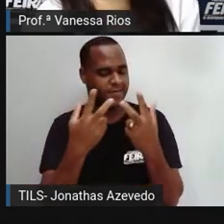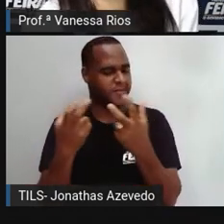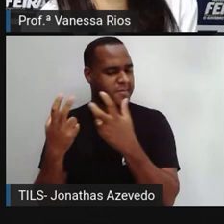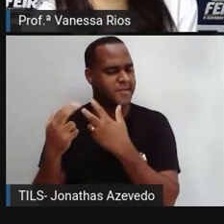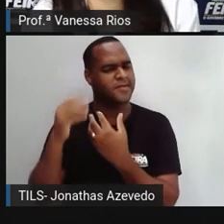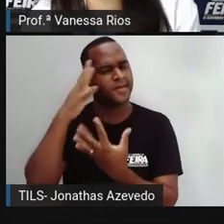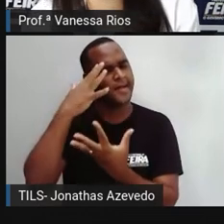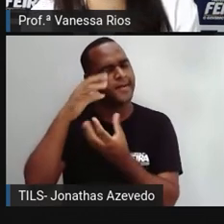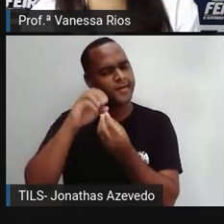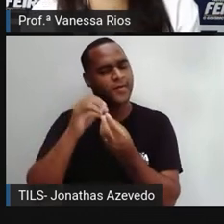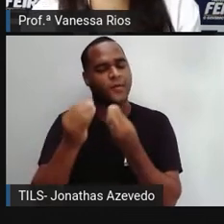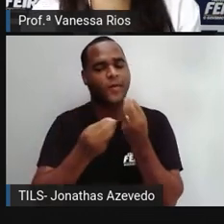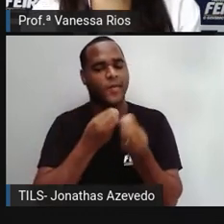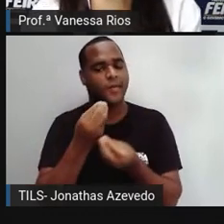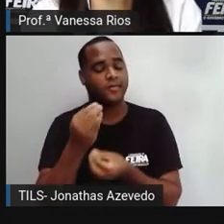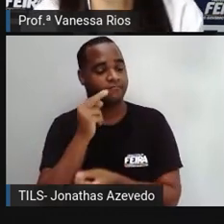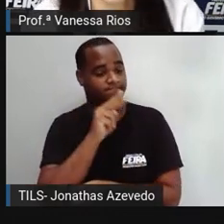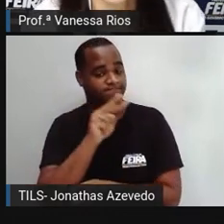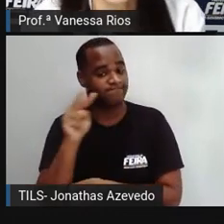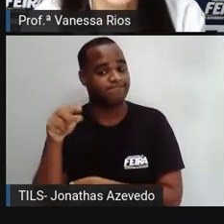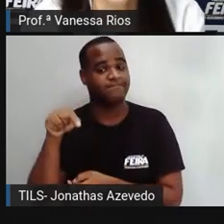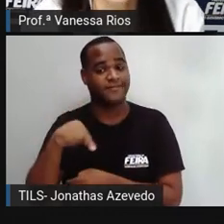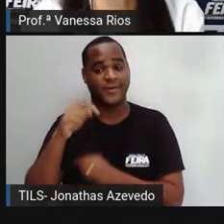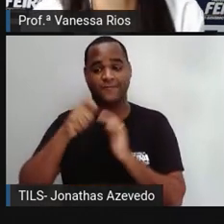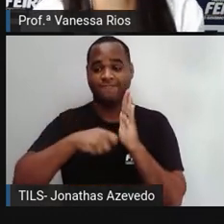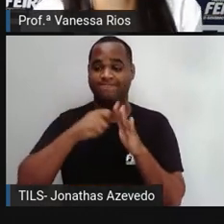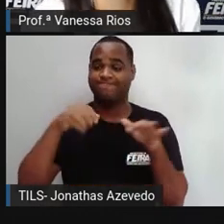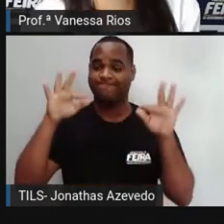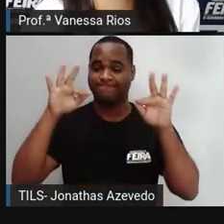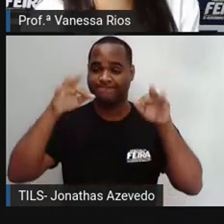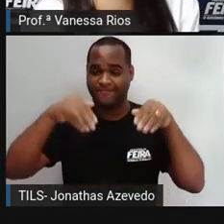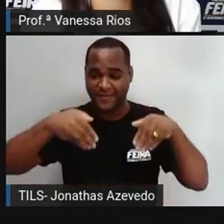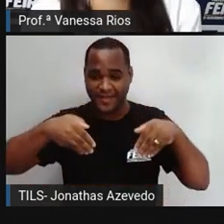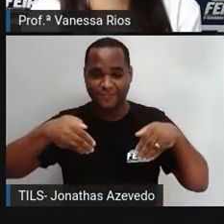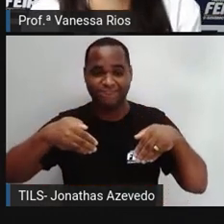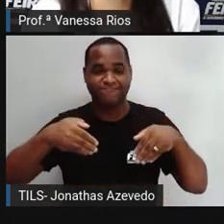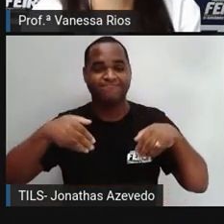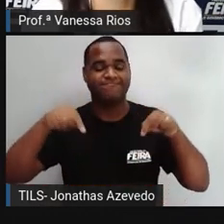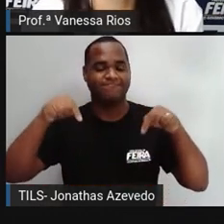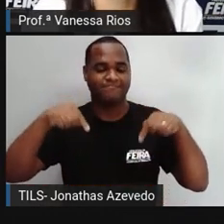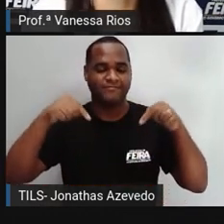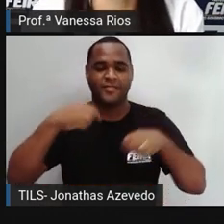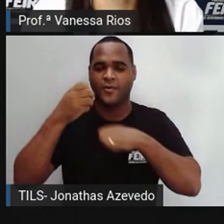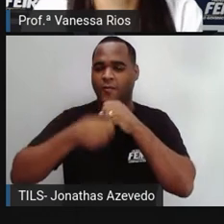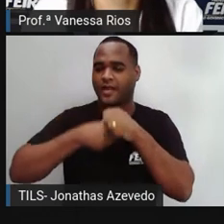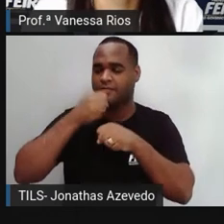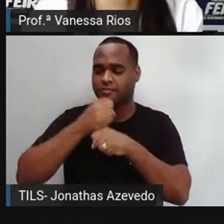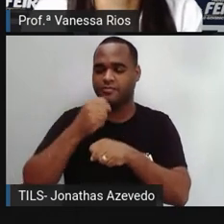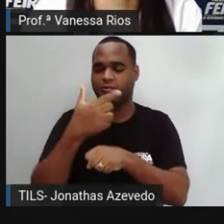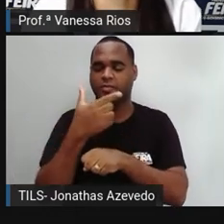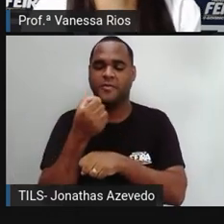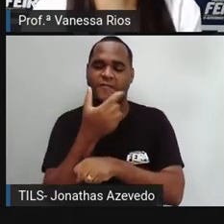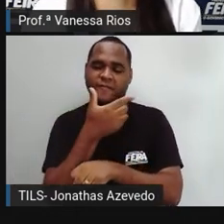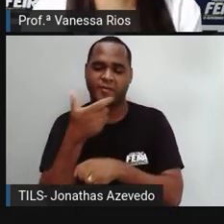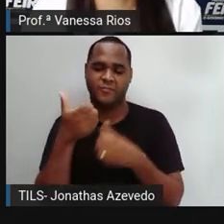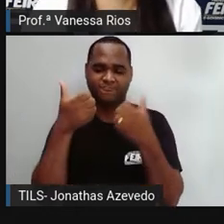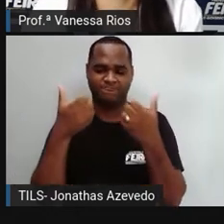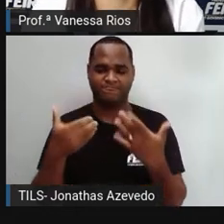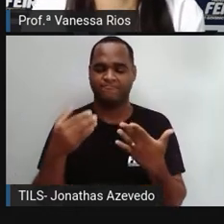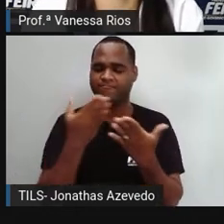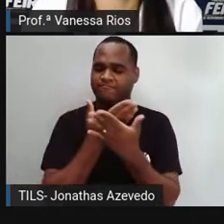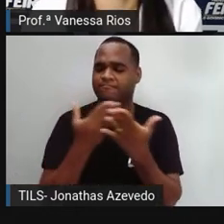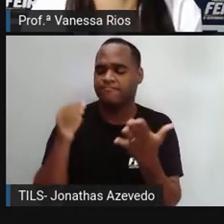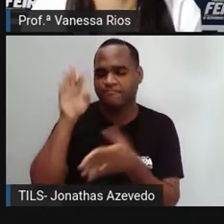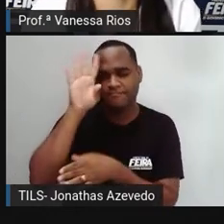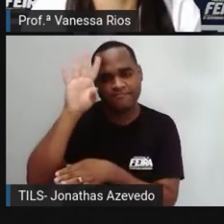nós estamos aí na nossa última videoaula, não é, do ano letivo aí de 2021. Então, a reflexão